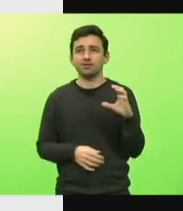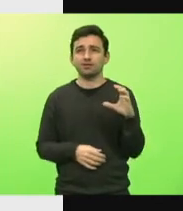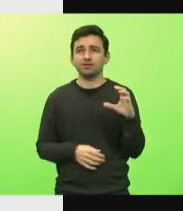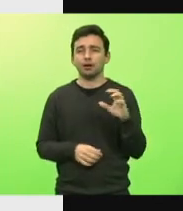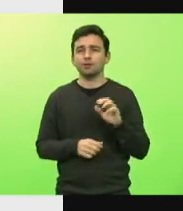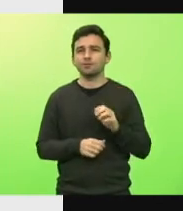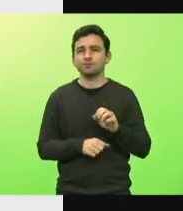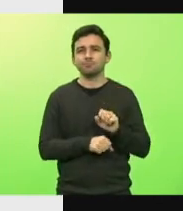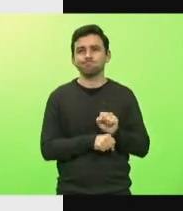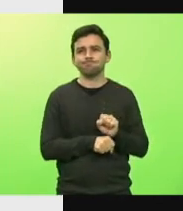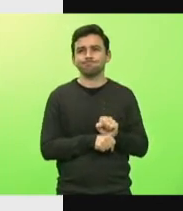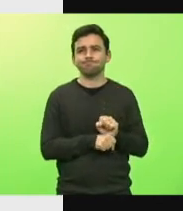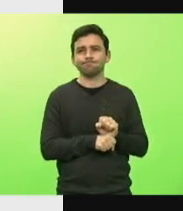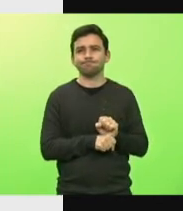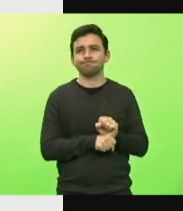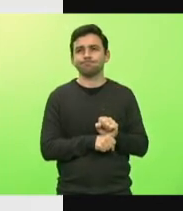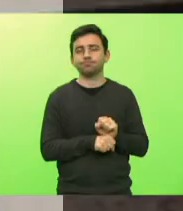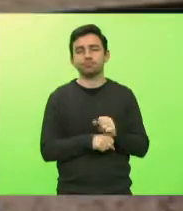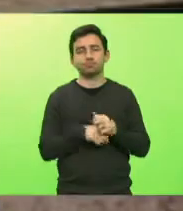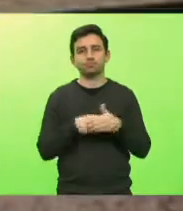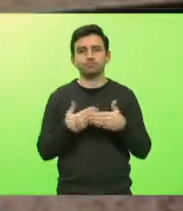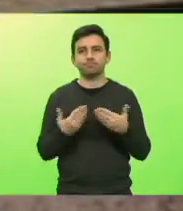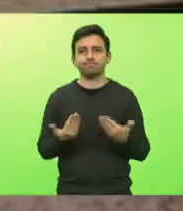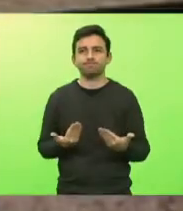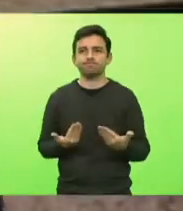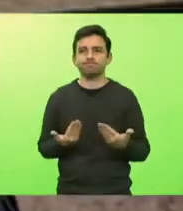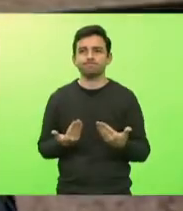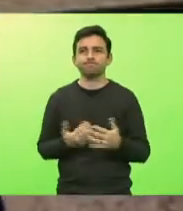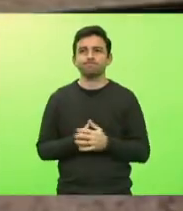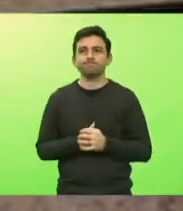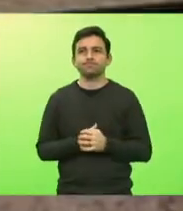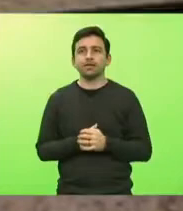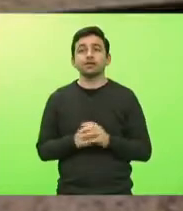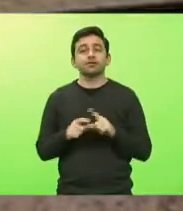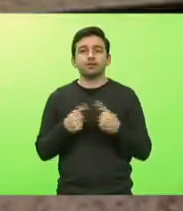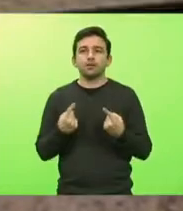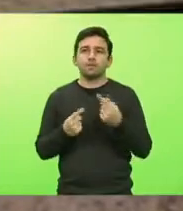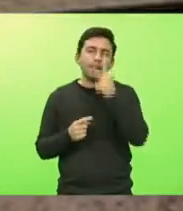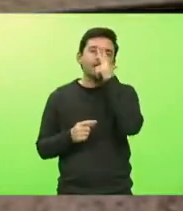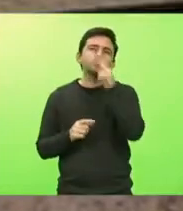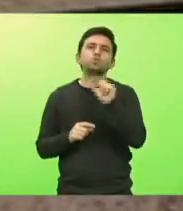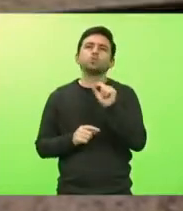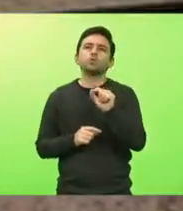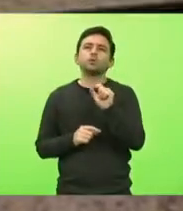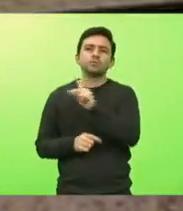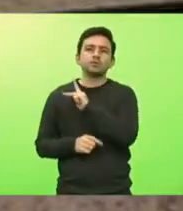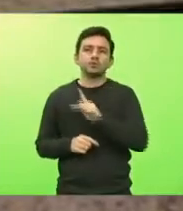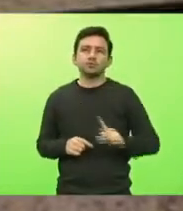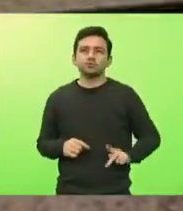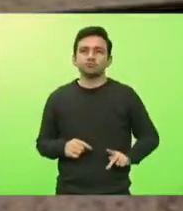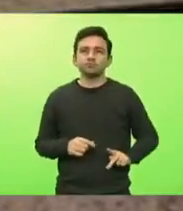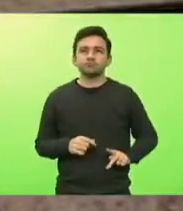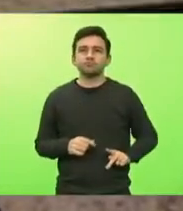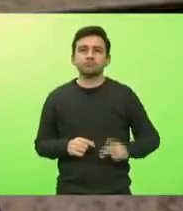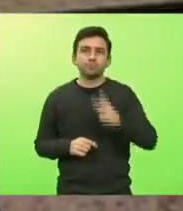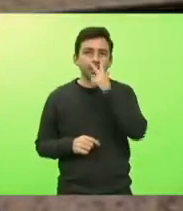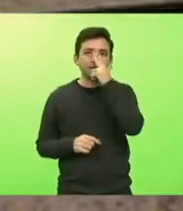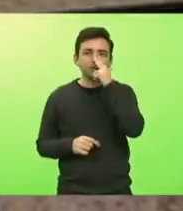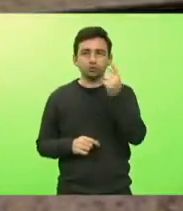retendo esse valor. Pode tirar a imagem. Sabe o que está aparecendo, presidente? Parece que o dinheiro que